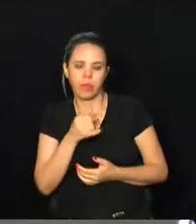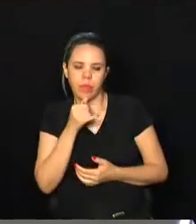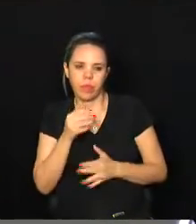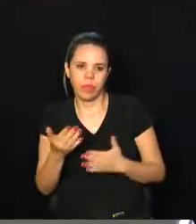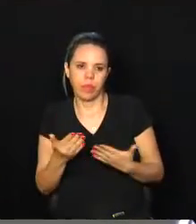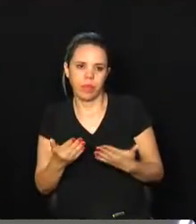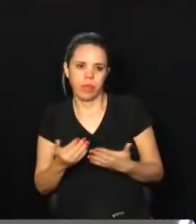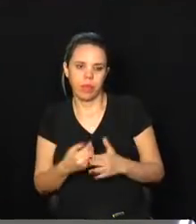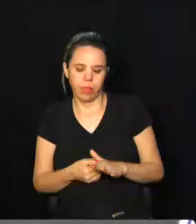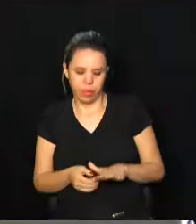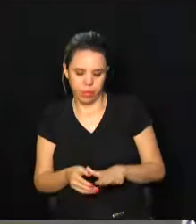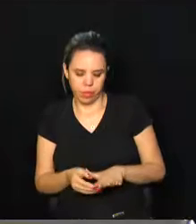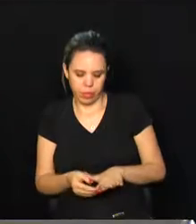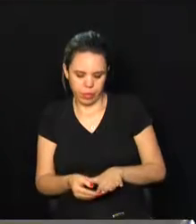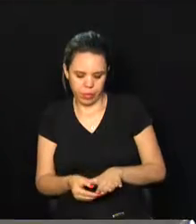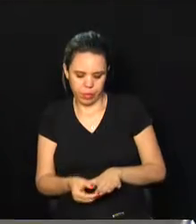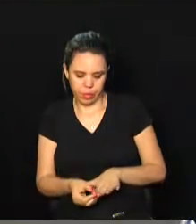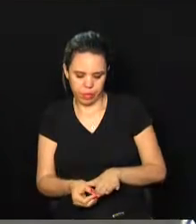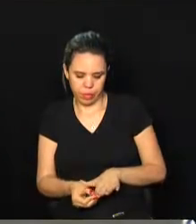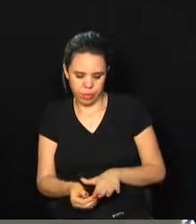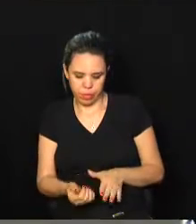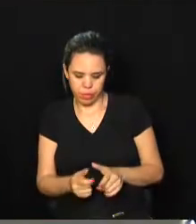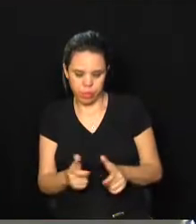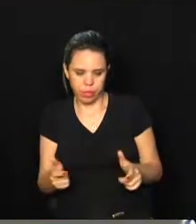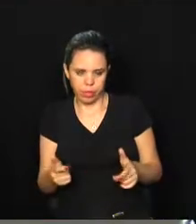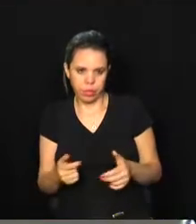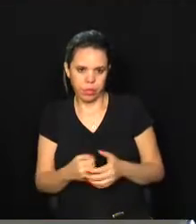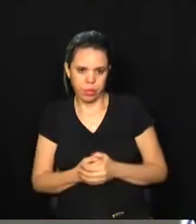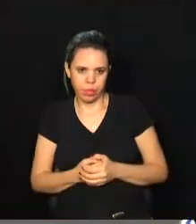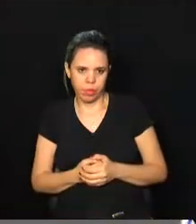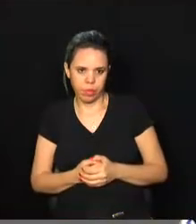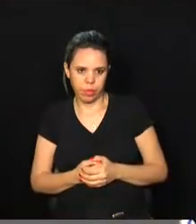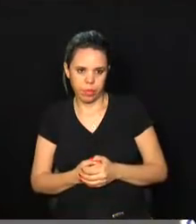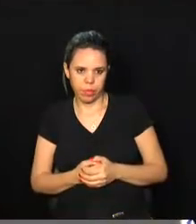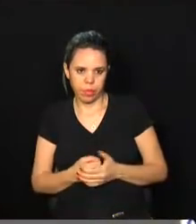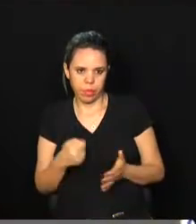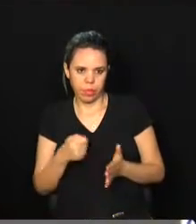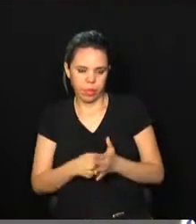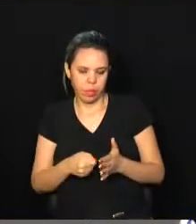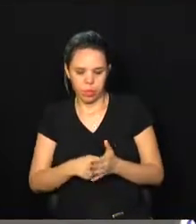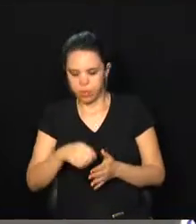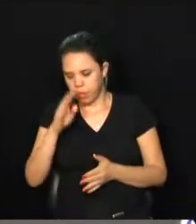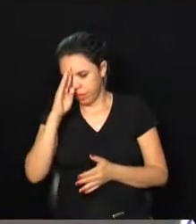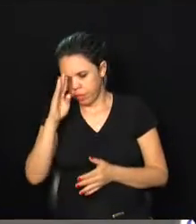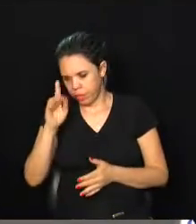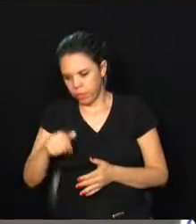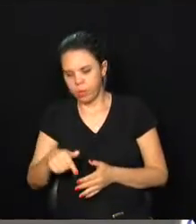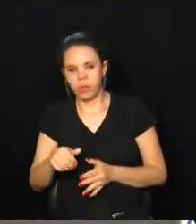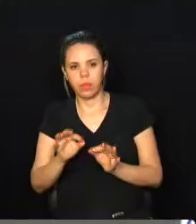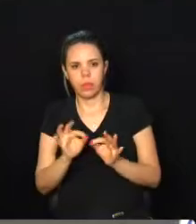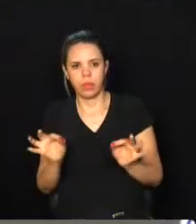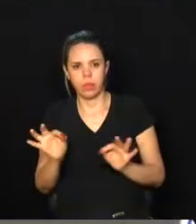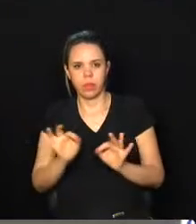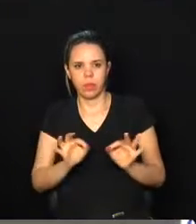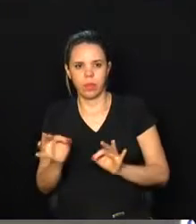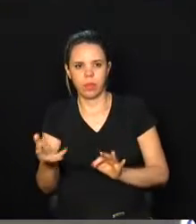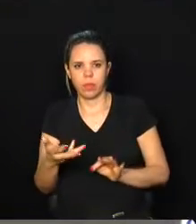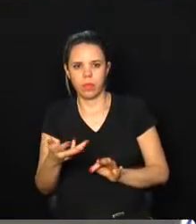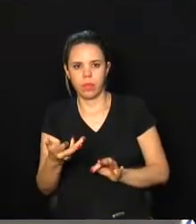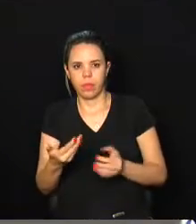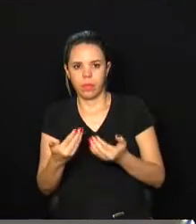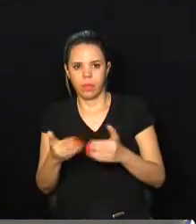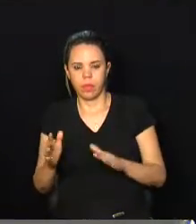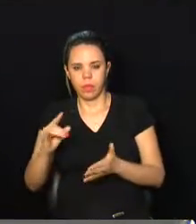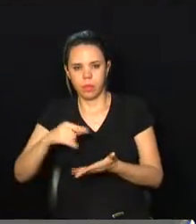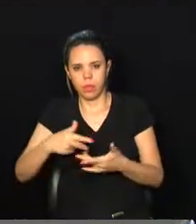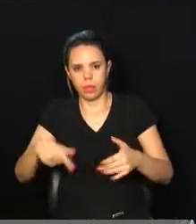né? Essa é a grande questão. Mas a nossa luta, acho que principal, é a simplificação ou